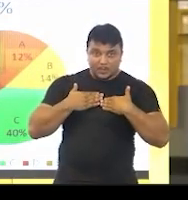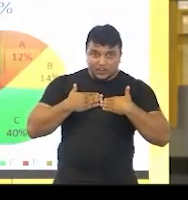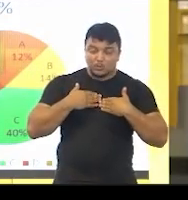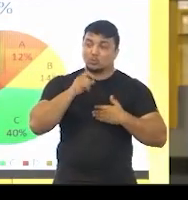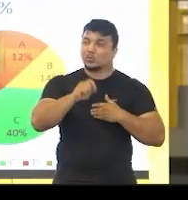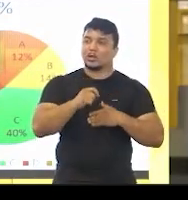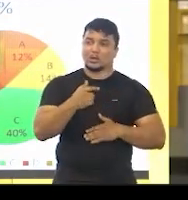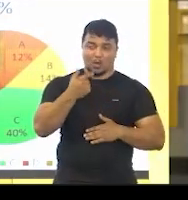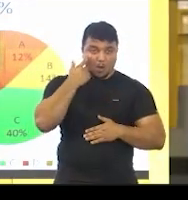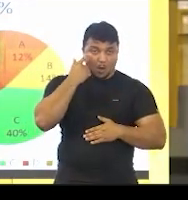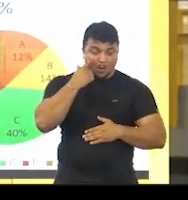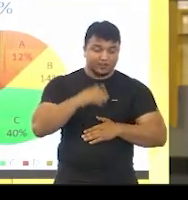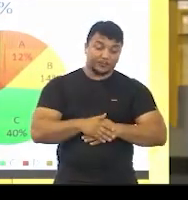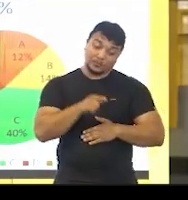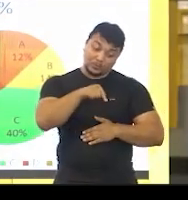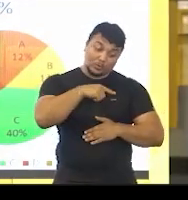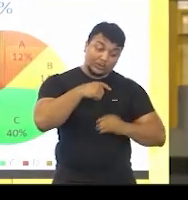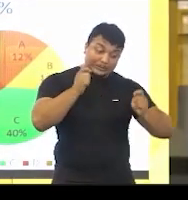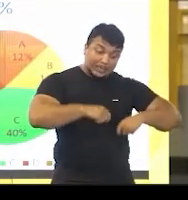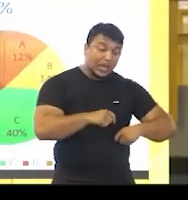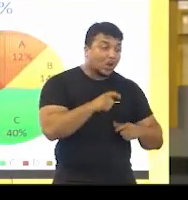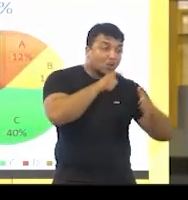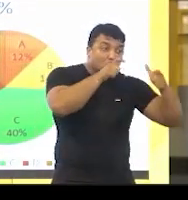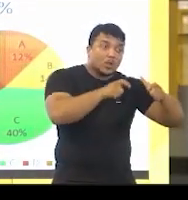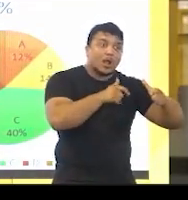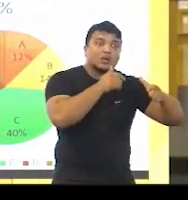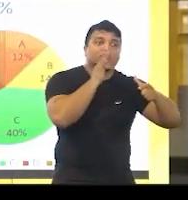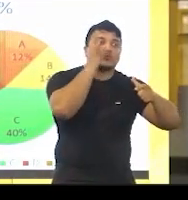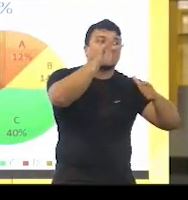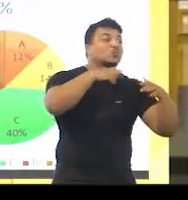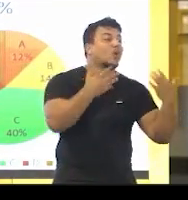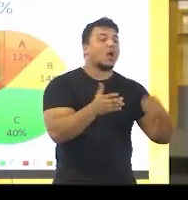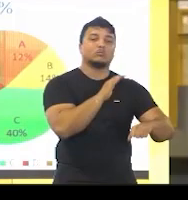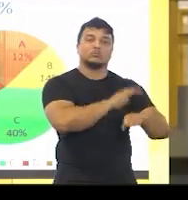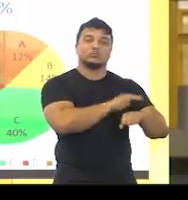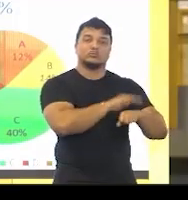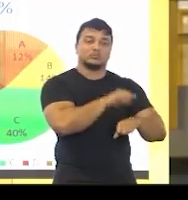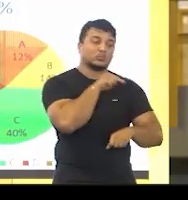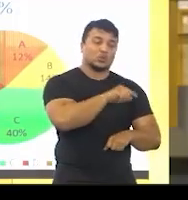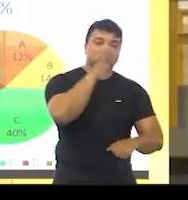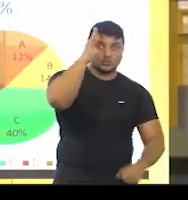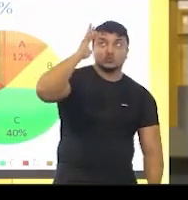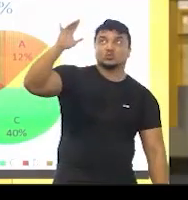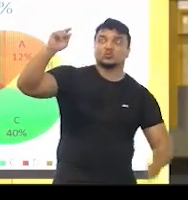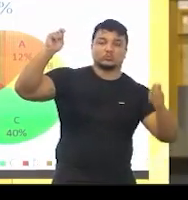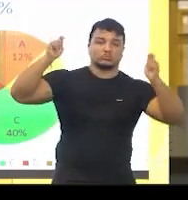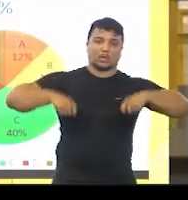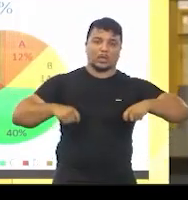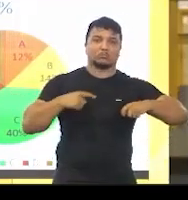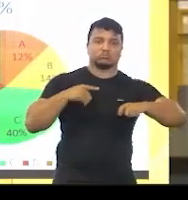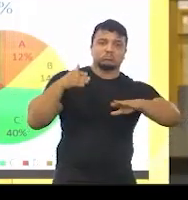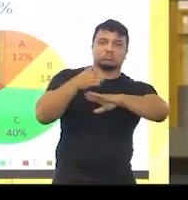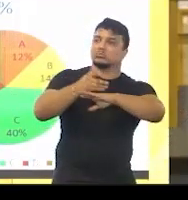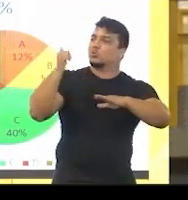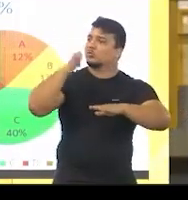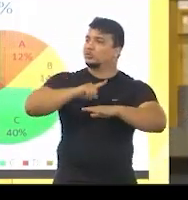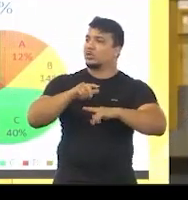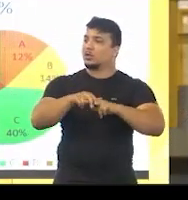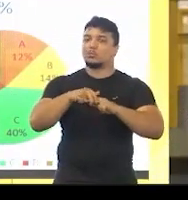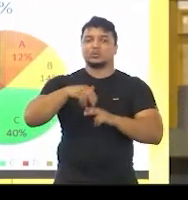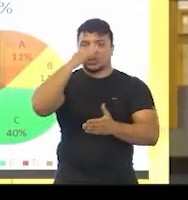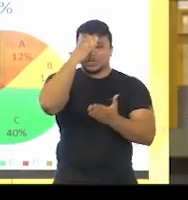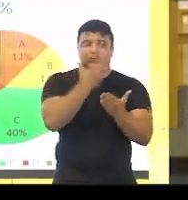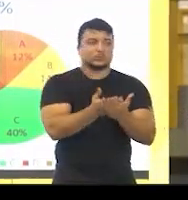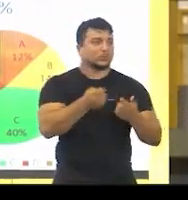para mim, meu filho, você pode chegar aonde os seus sonhos podem levar. Para isso,